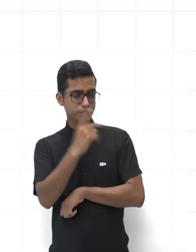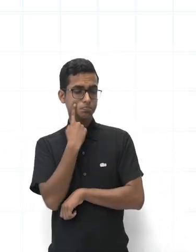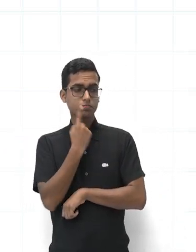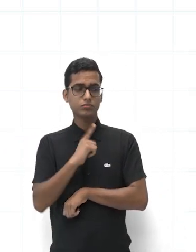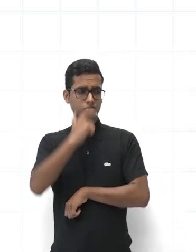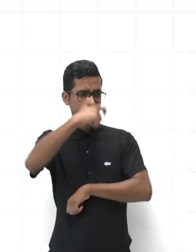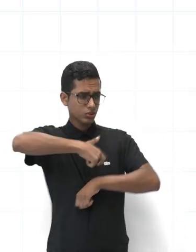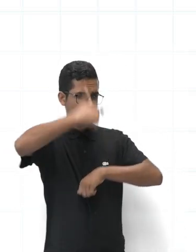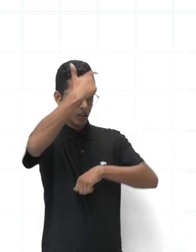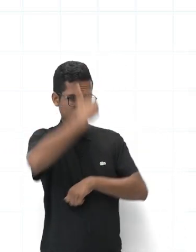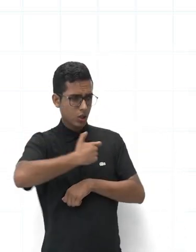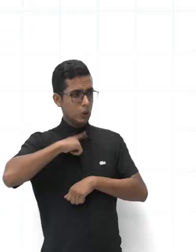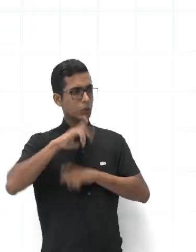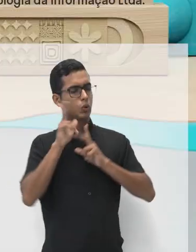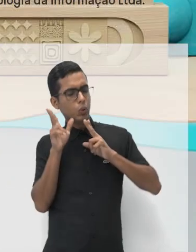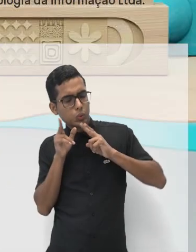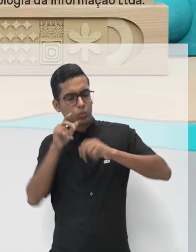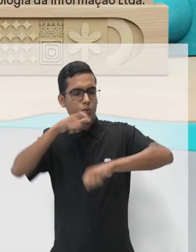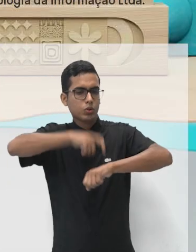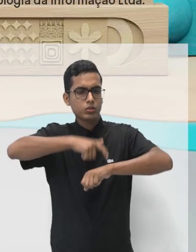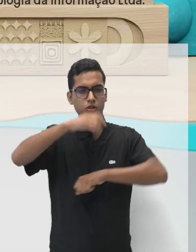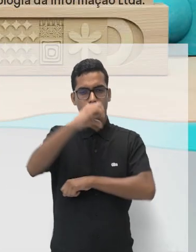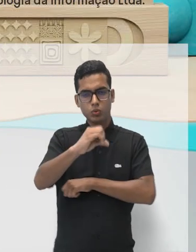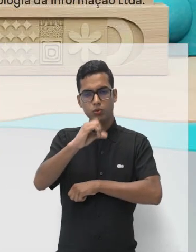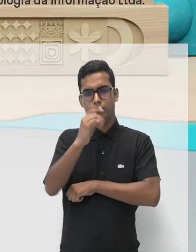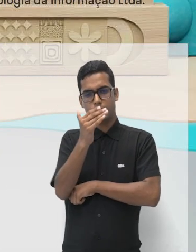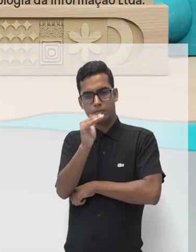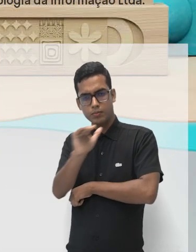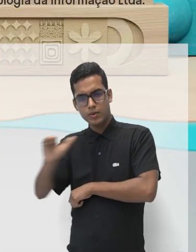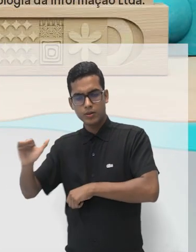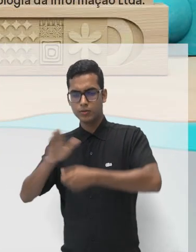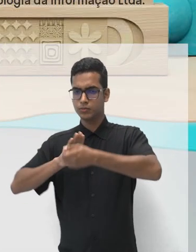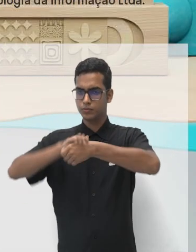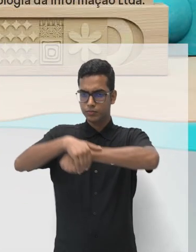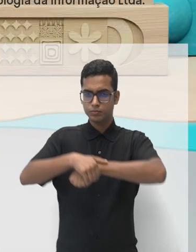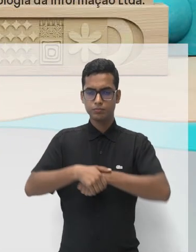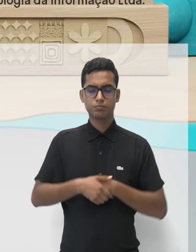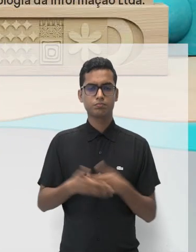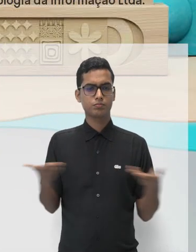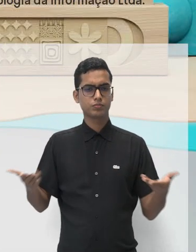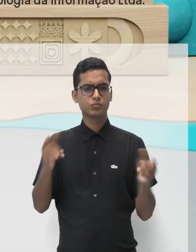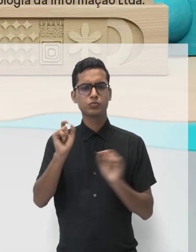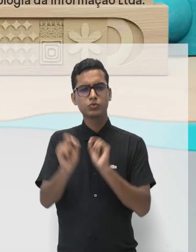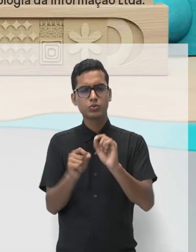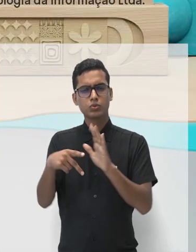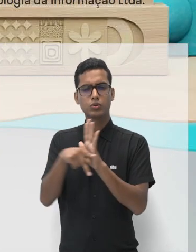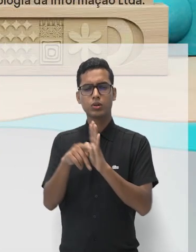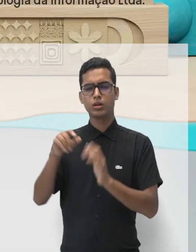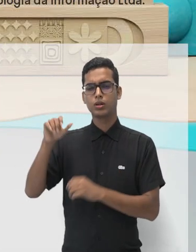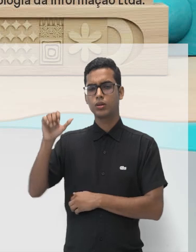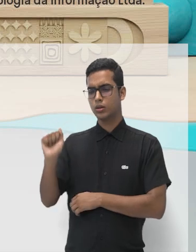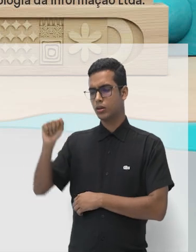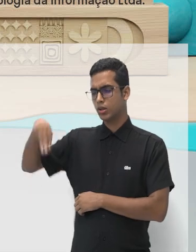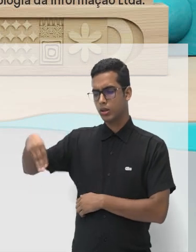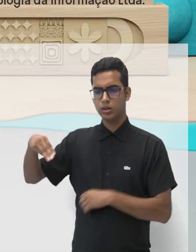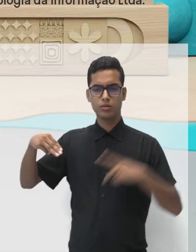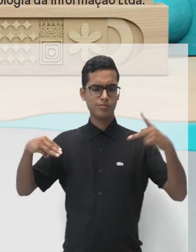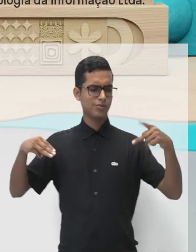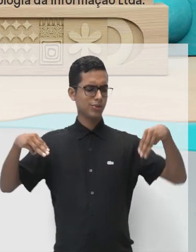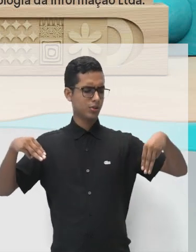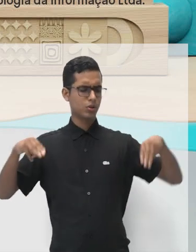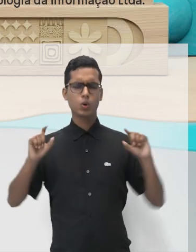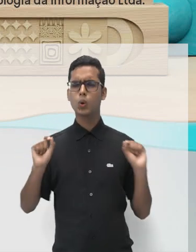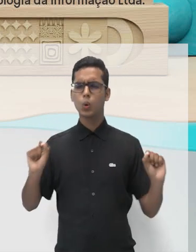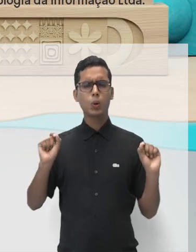às 9:30. Mas aí, professora, o que são AM, PM, que apareceu o tempo